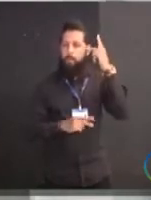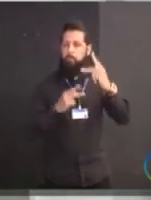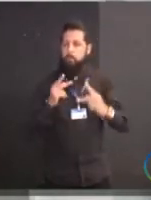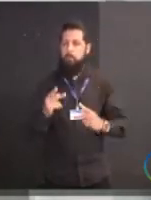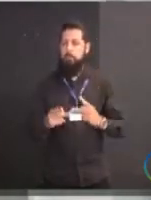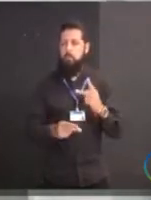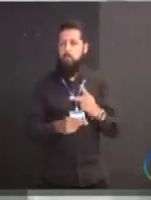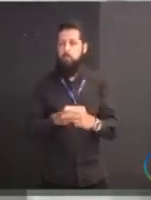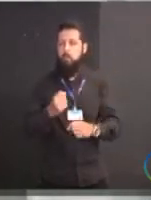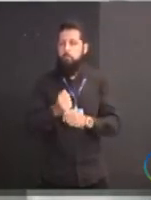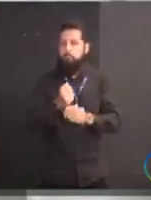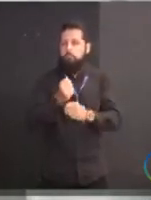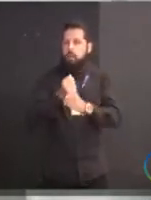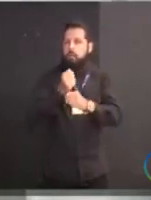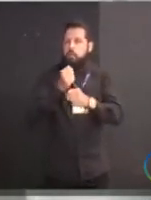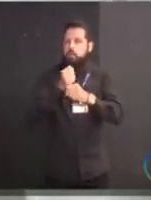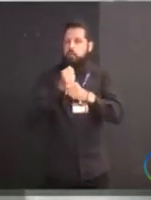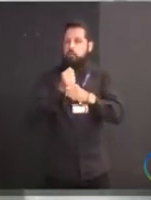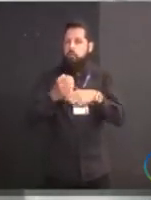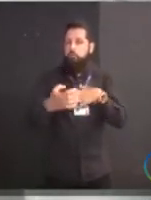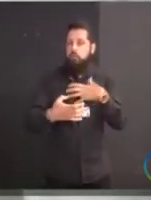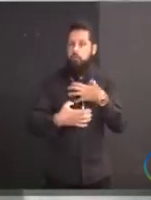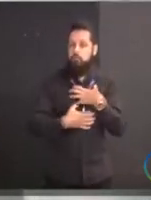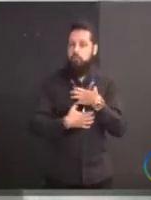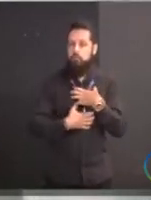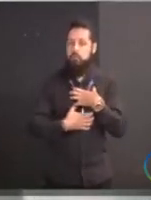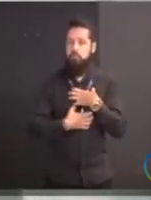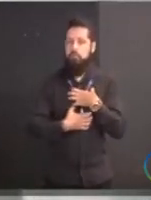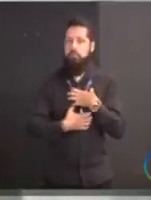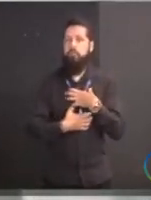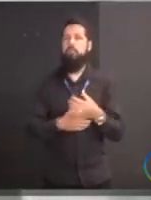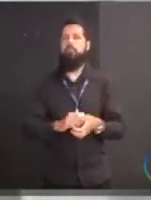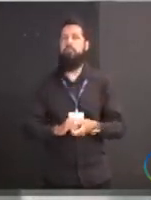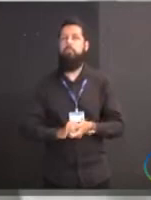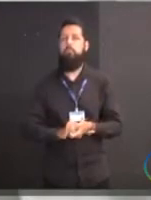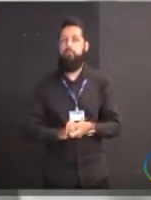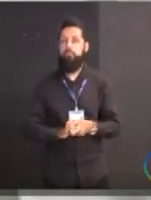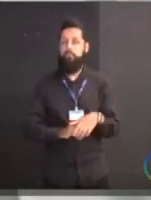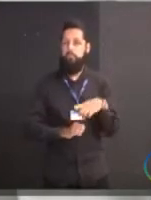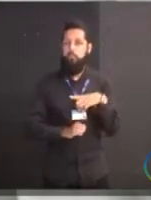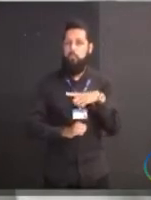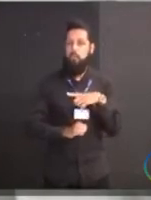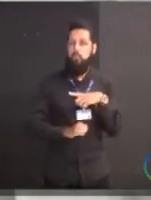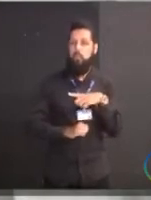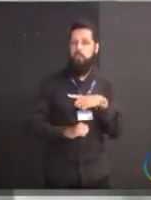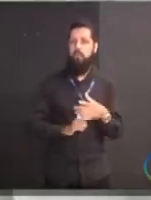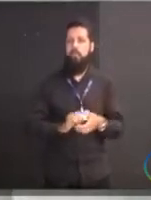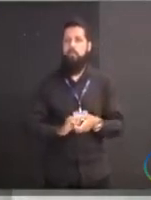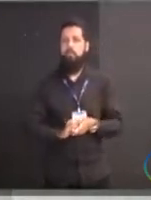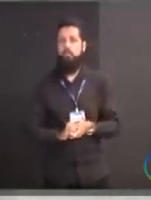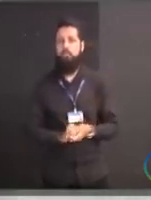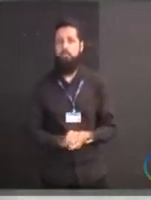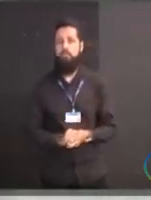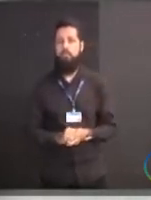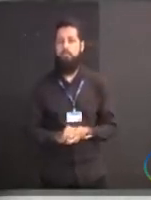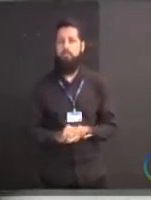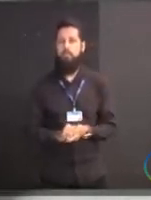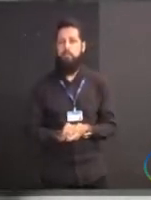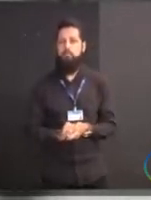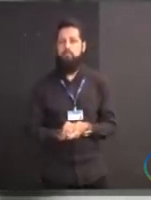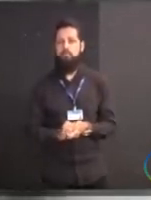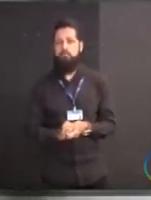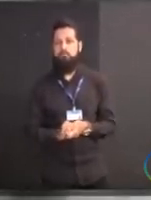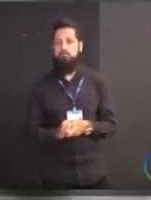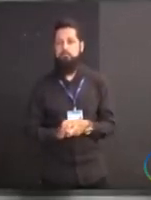nossas concepções, ainda não se delineia com tanta segurança